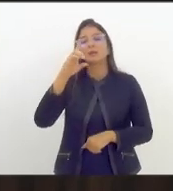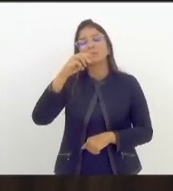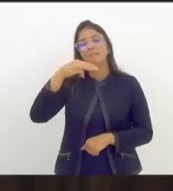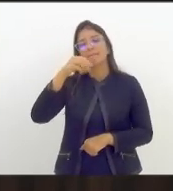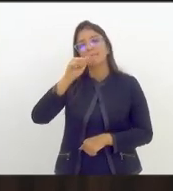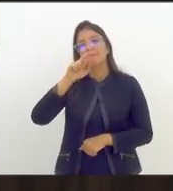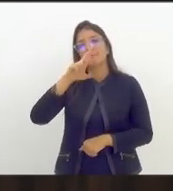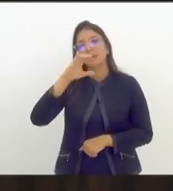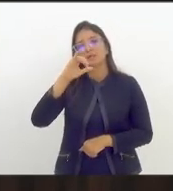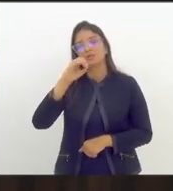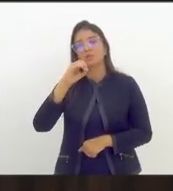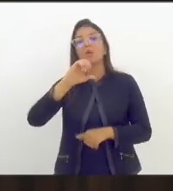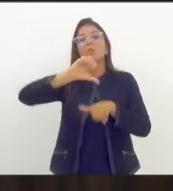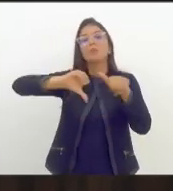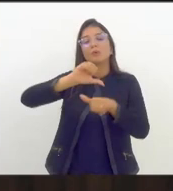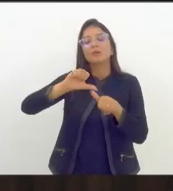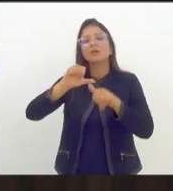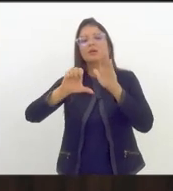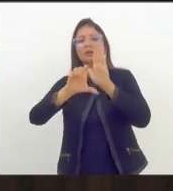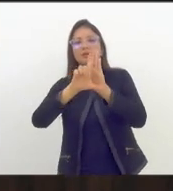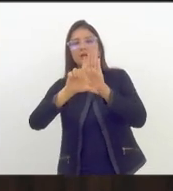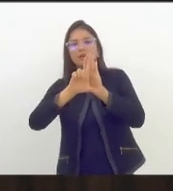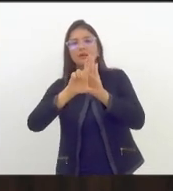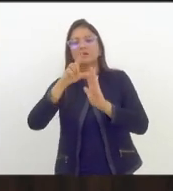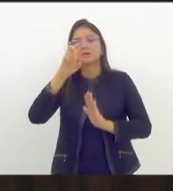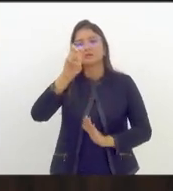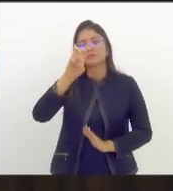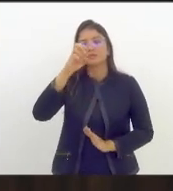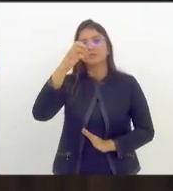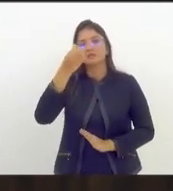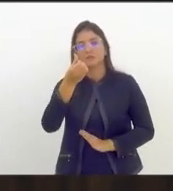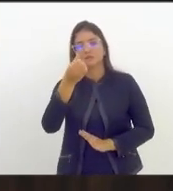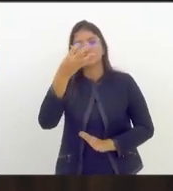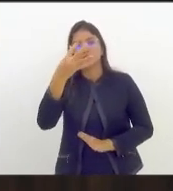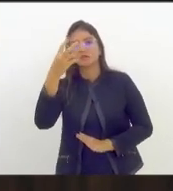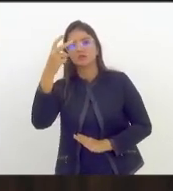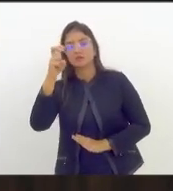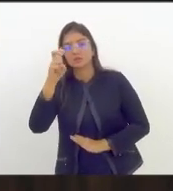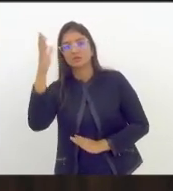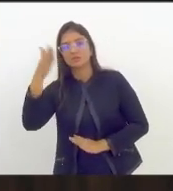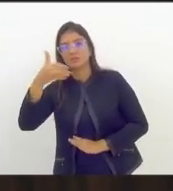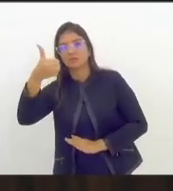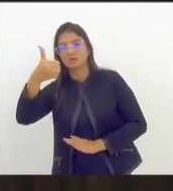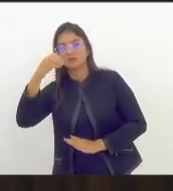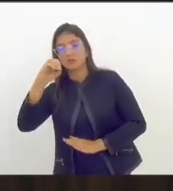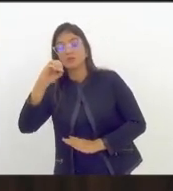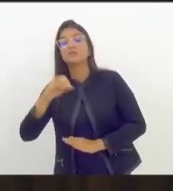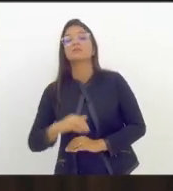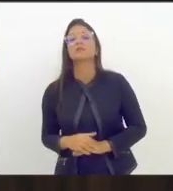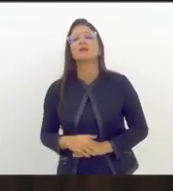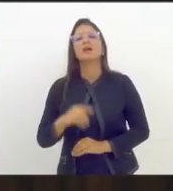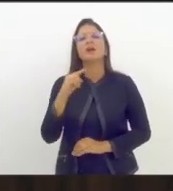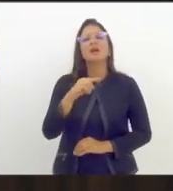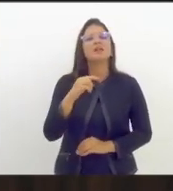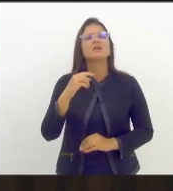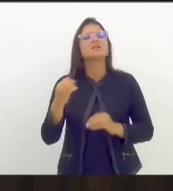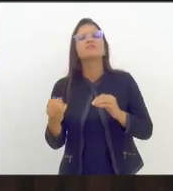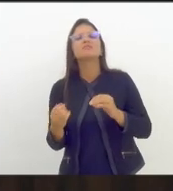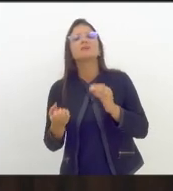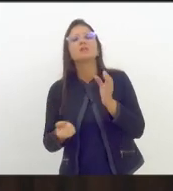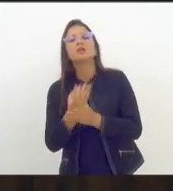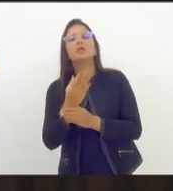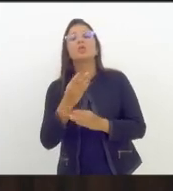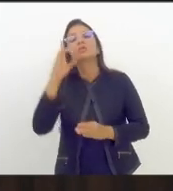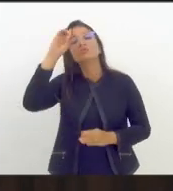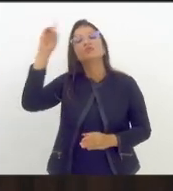lei 5.645 de janeiro de 2010. Instituindo no âmbito do Estado do Rio de Janeiro o Dia da Bossa